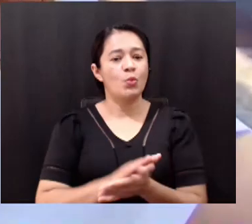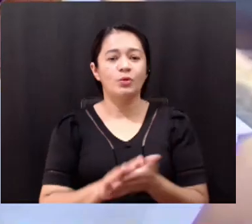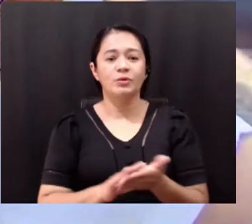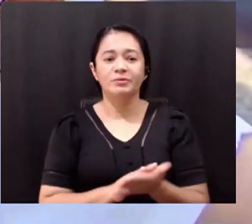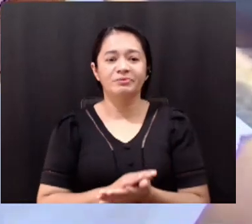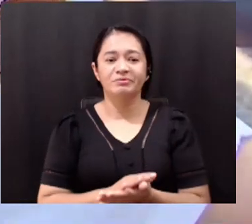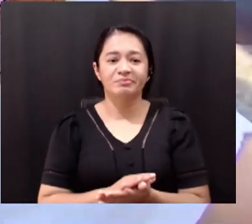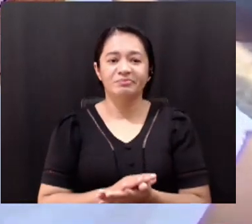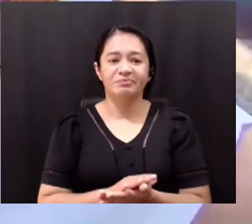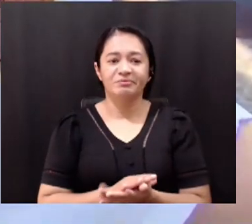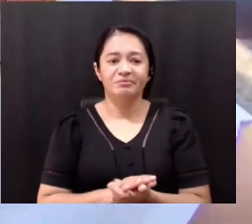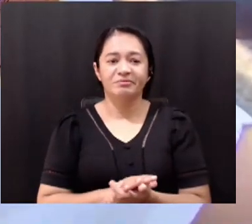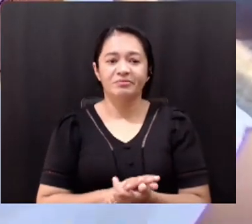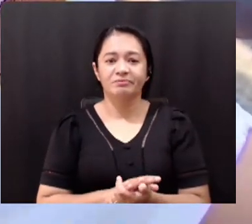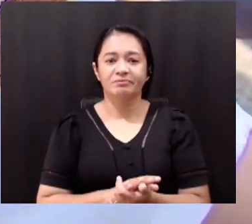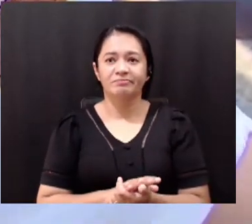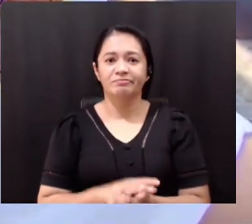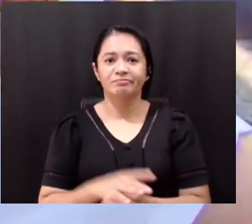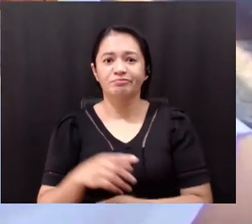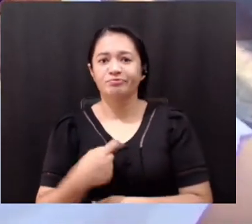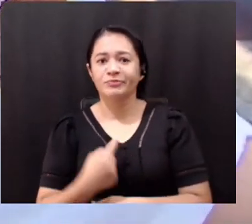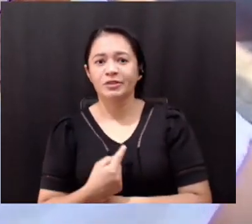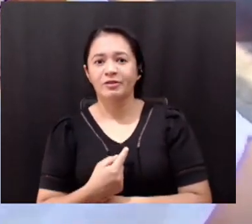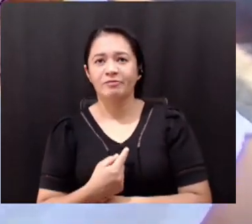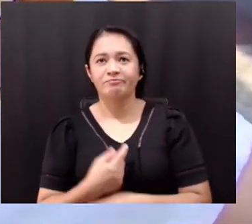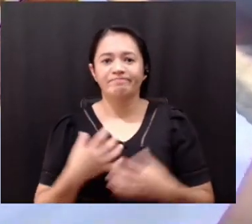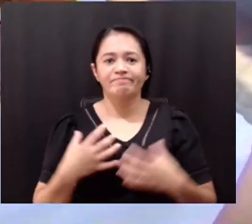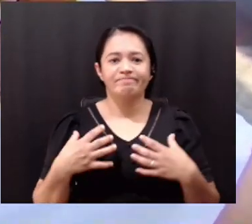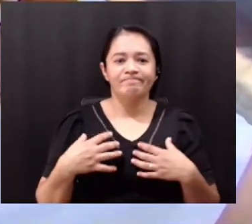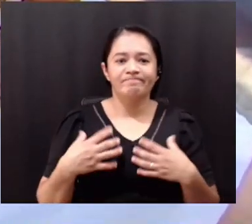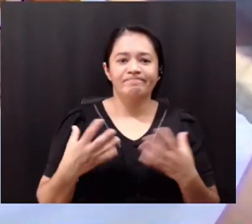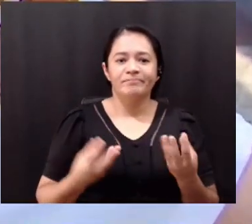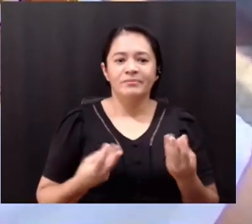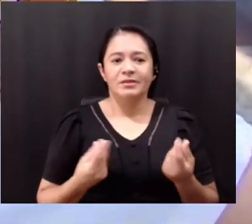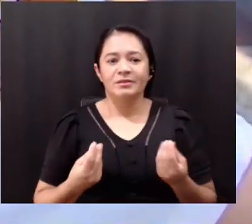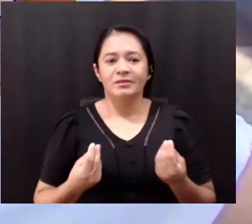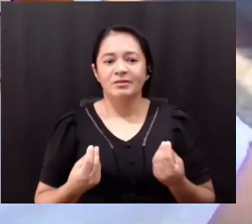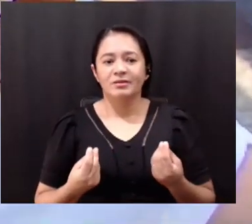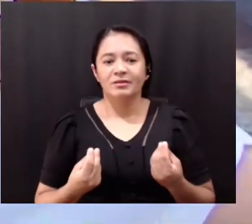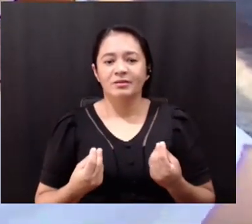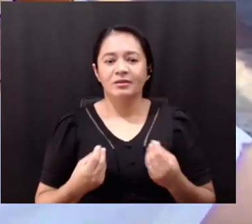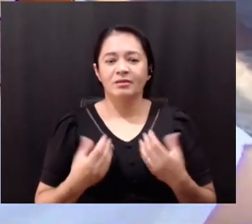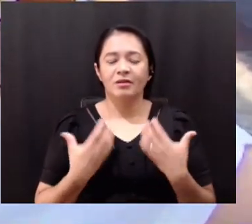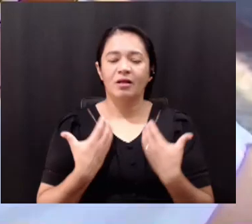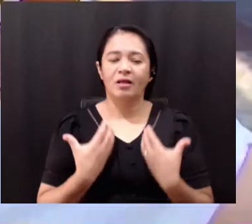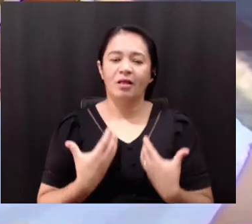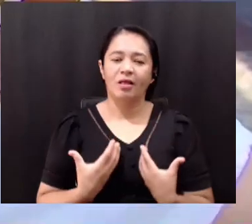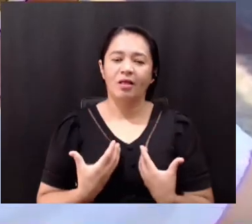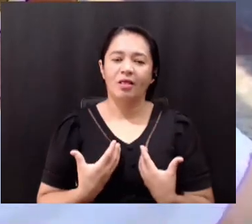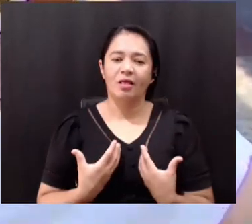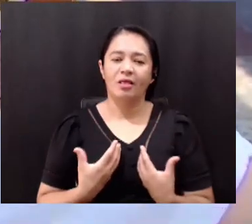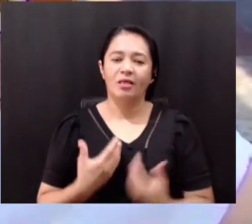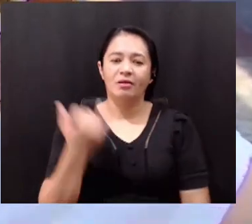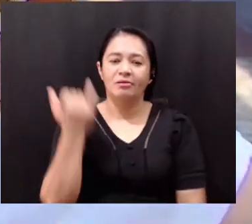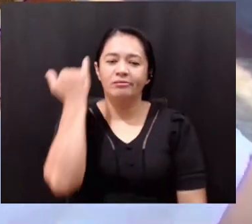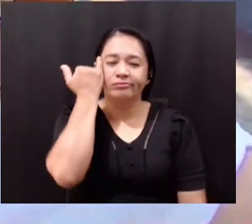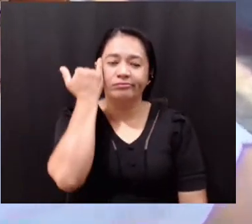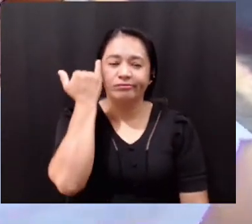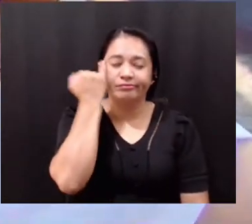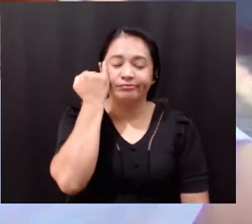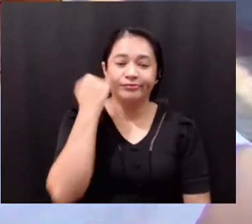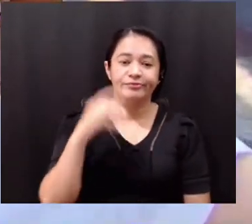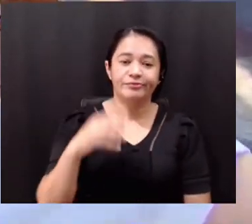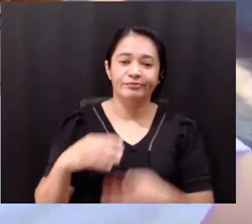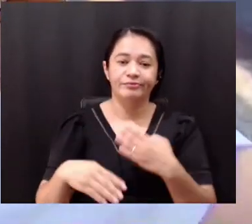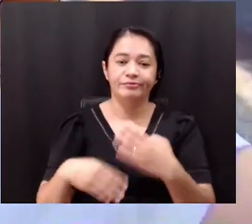a gente fica até sem disposição depois. E sem